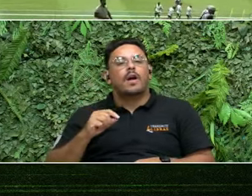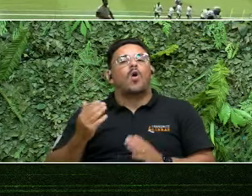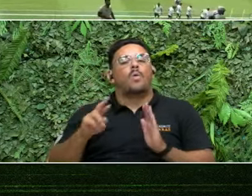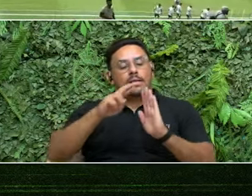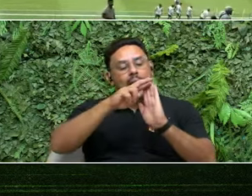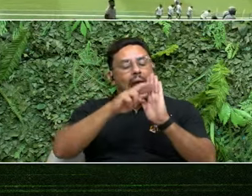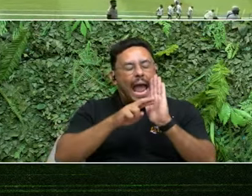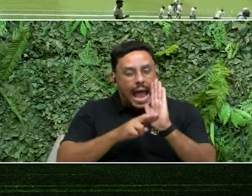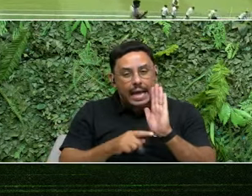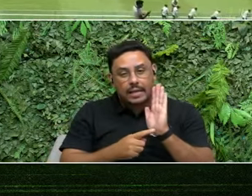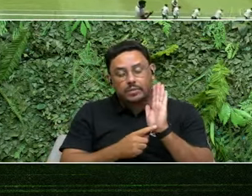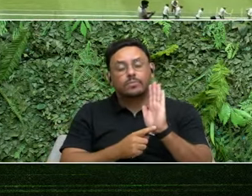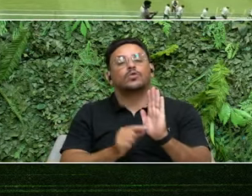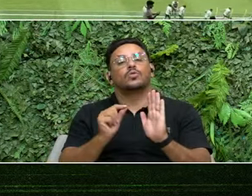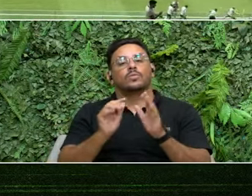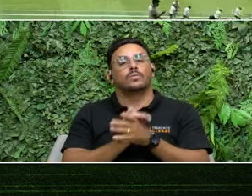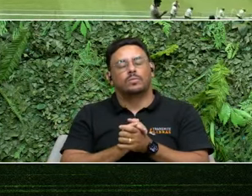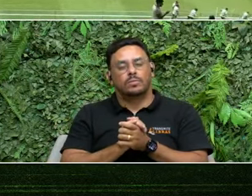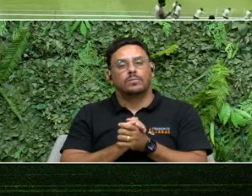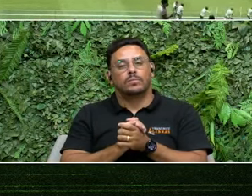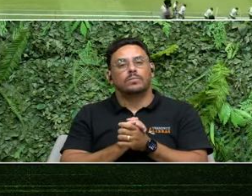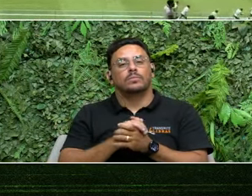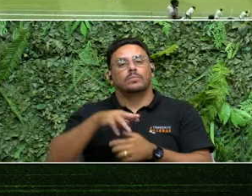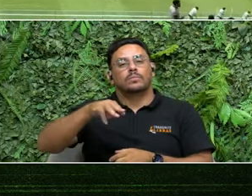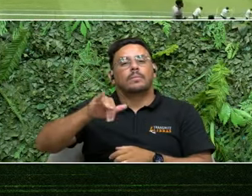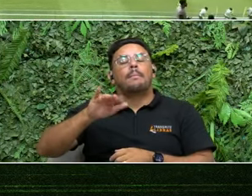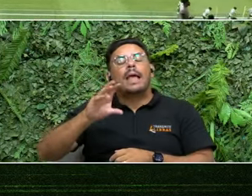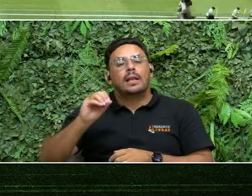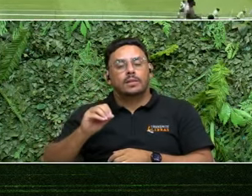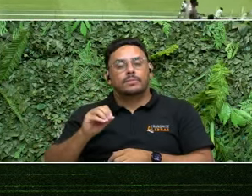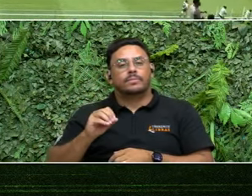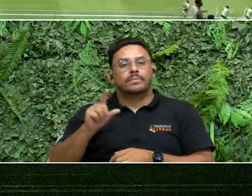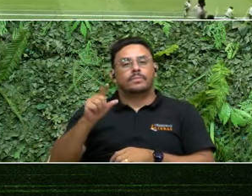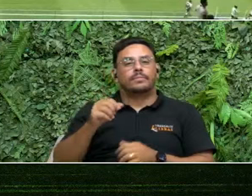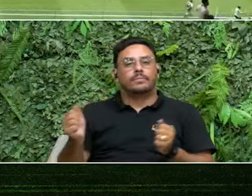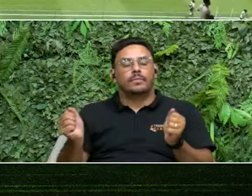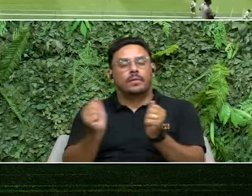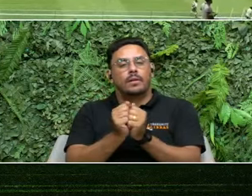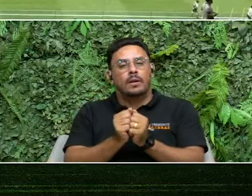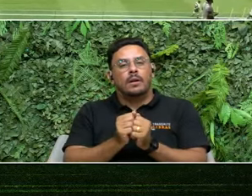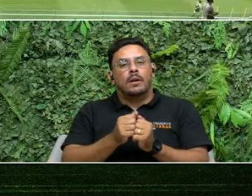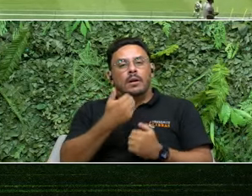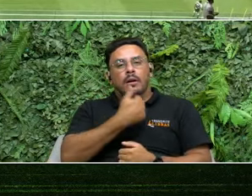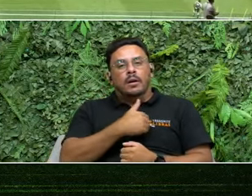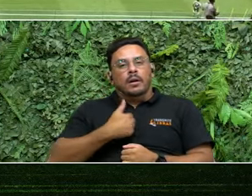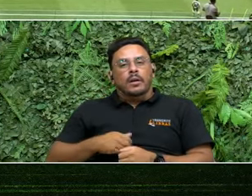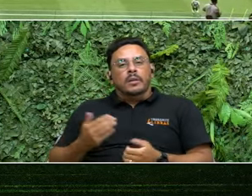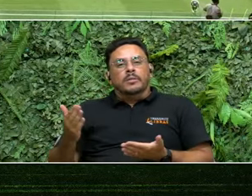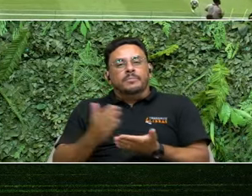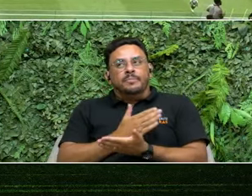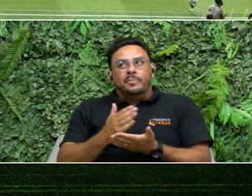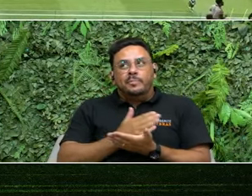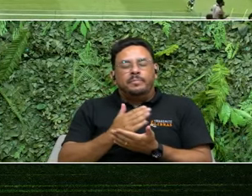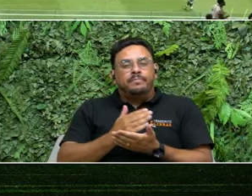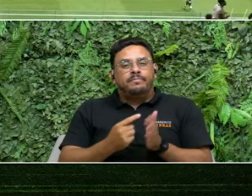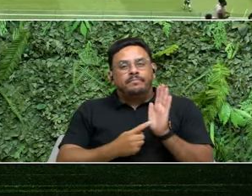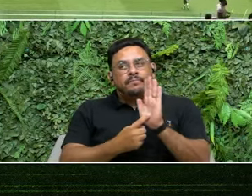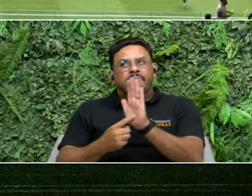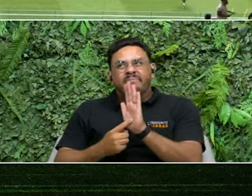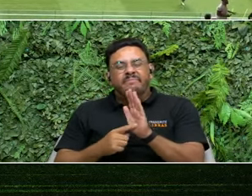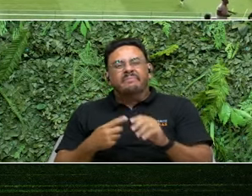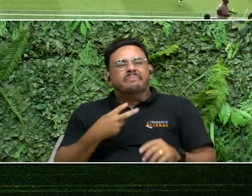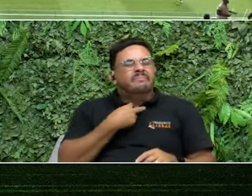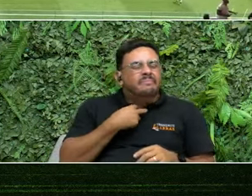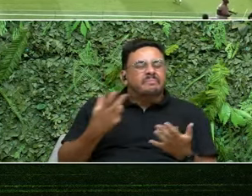que foram já impostas aí pelo pelo pelo milito né na delegação do Atlético e tal já colocou algumas umas coisas na casa